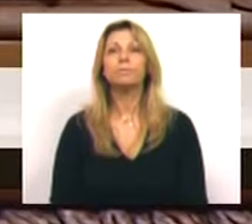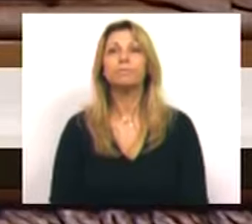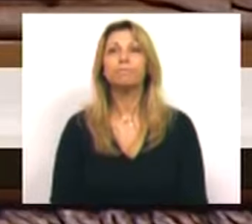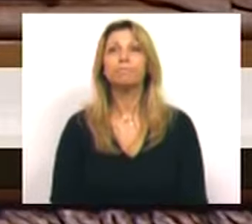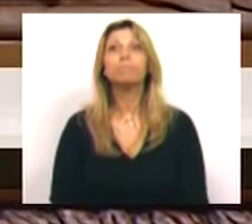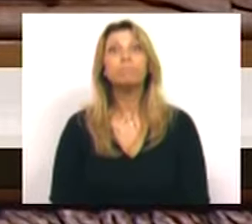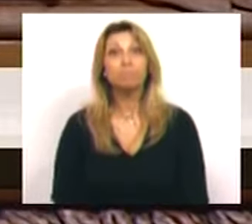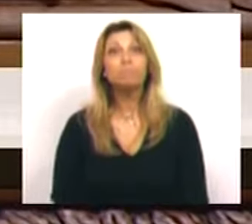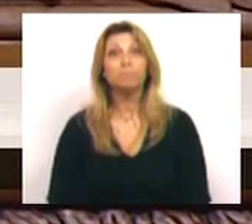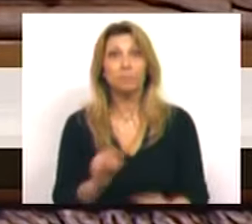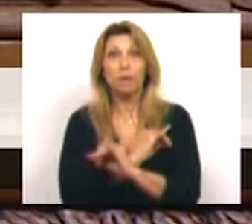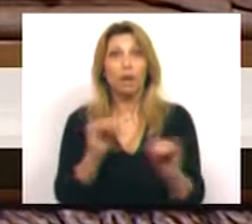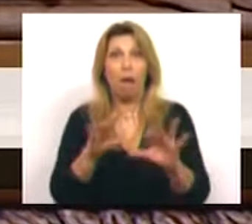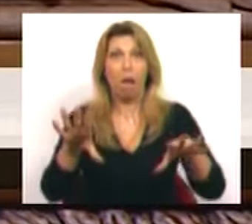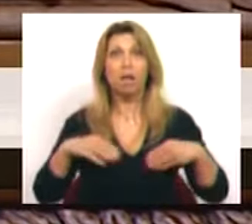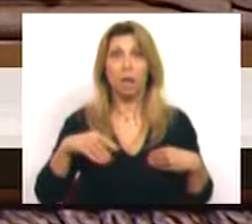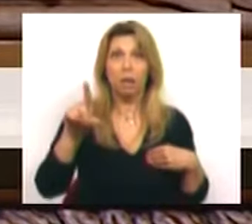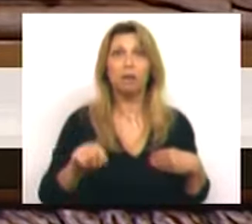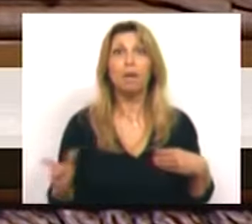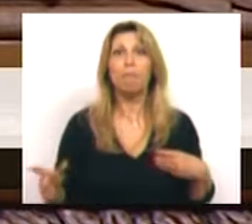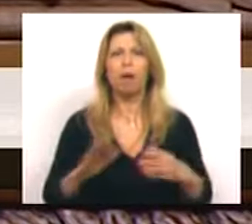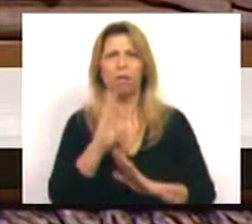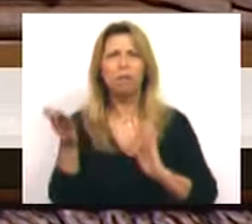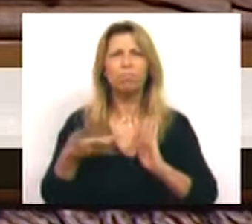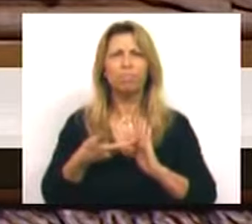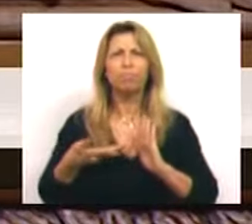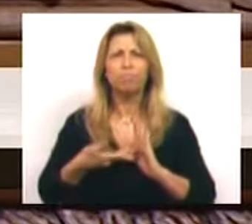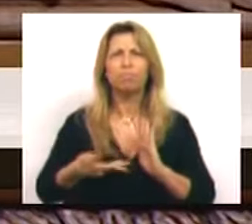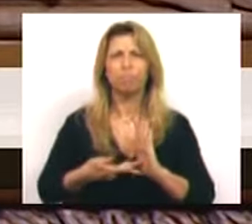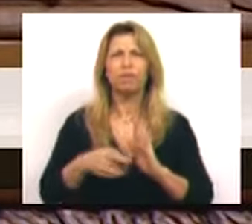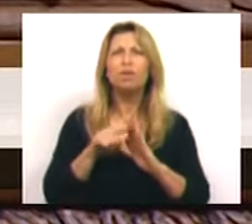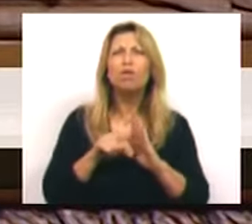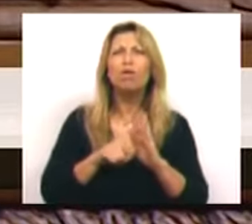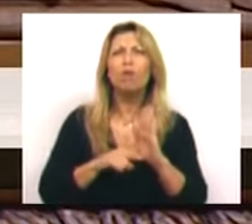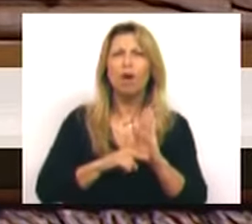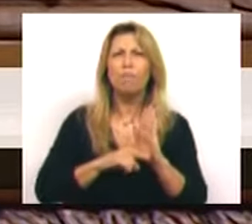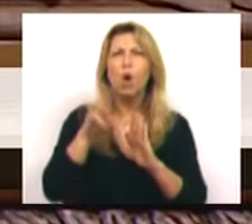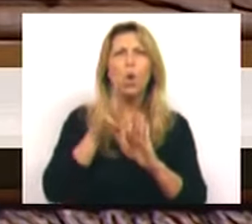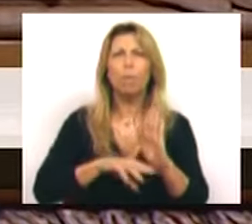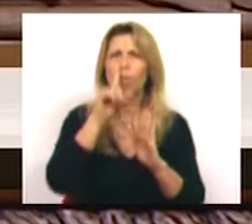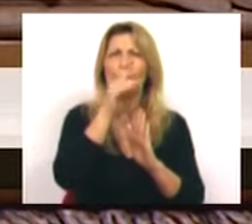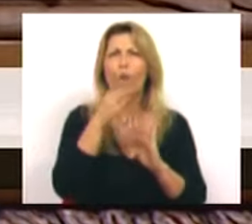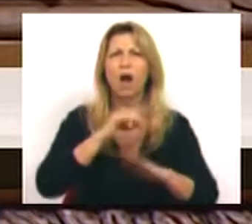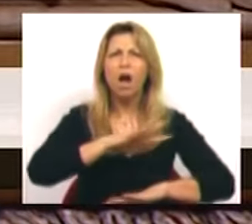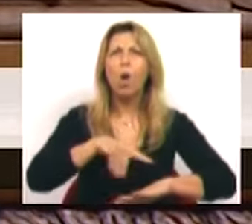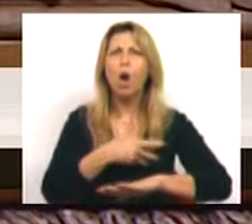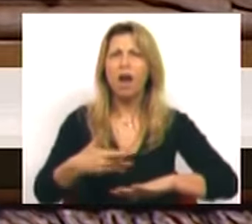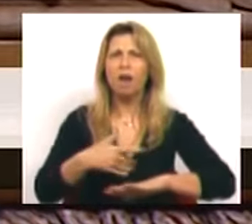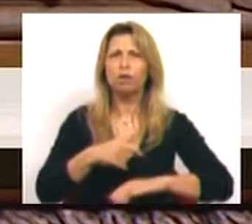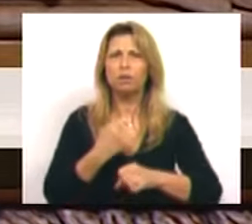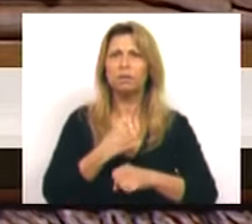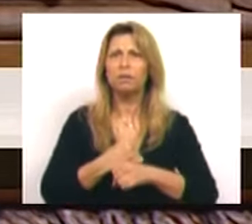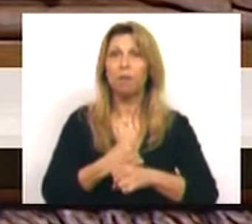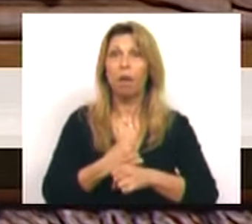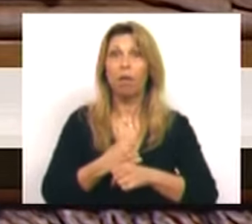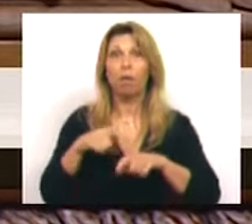É igualmente inaceitável que se tenham introduzido normas de desregulação dos horários. O prolongamento